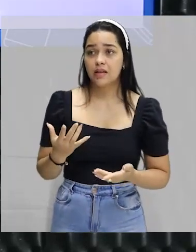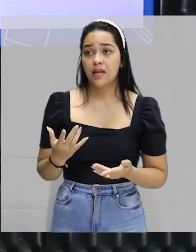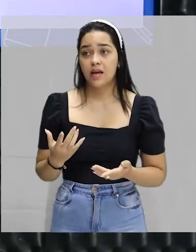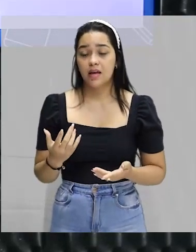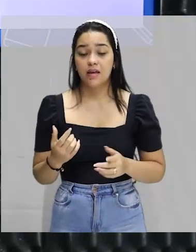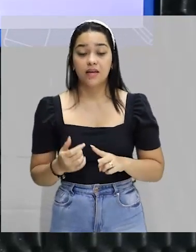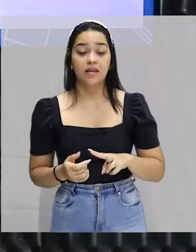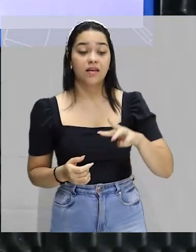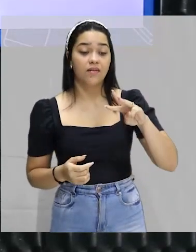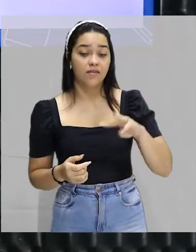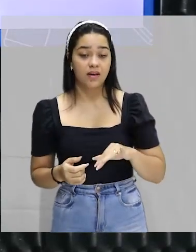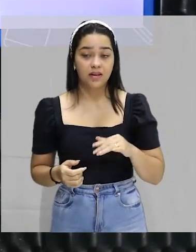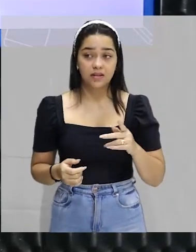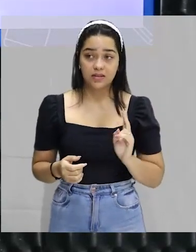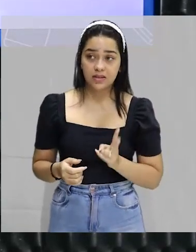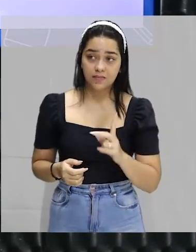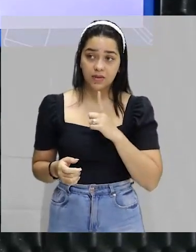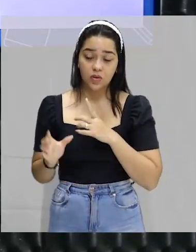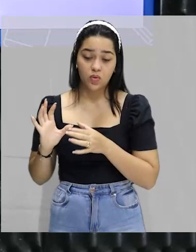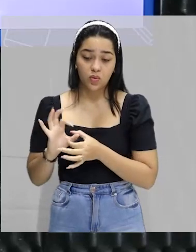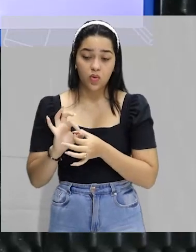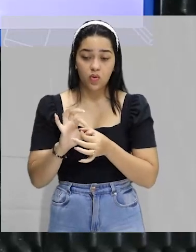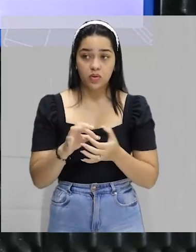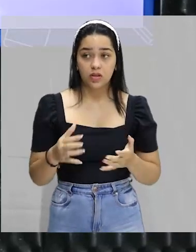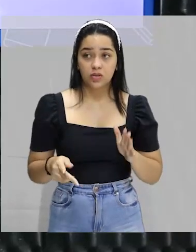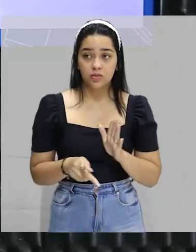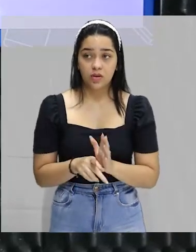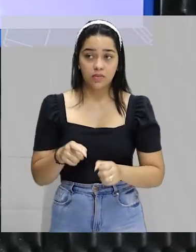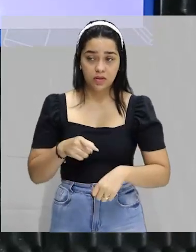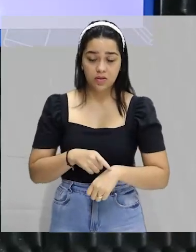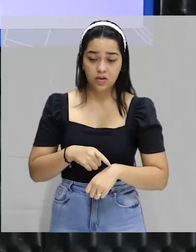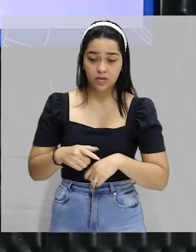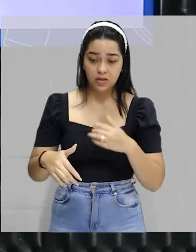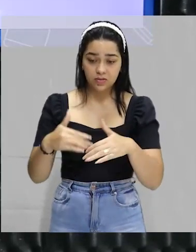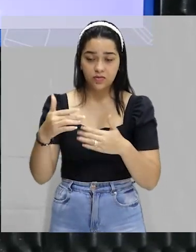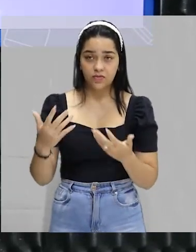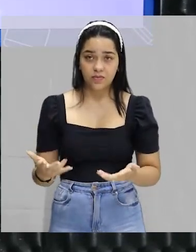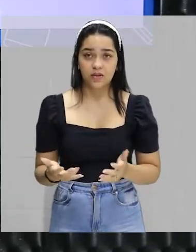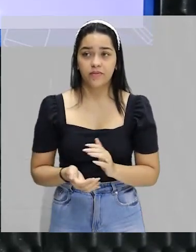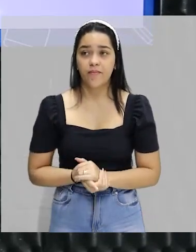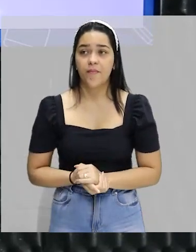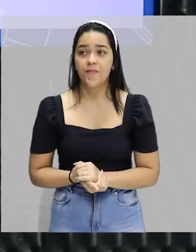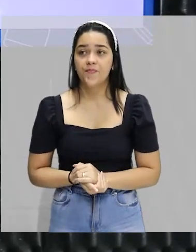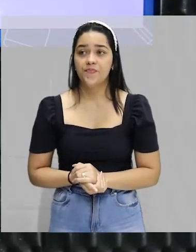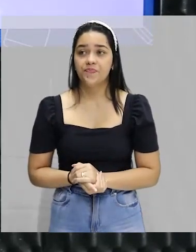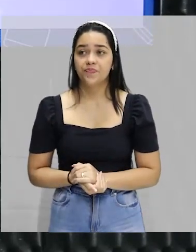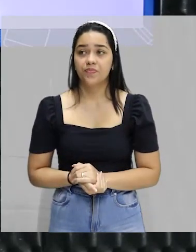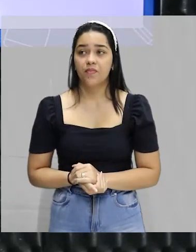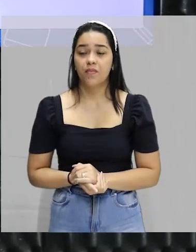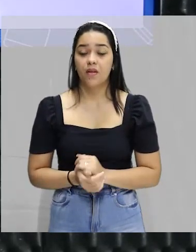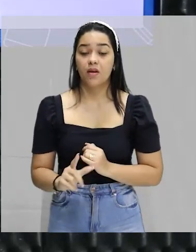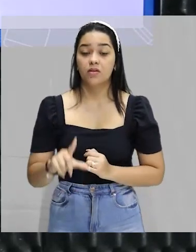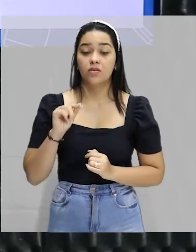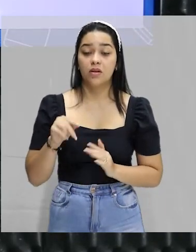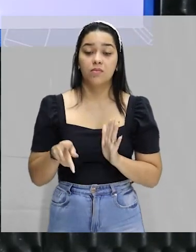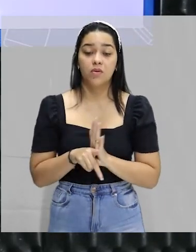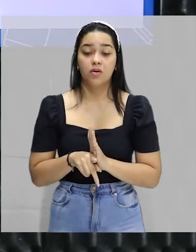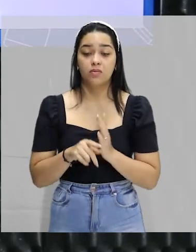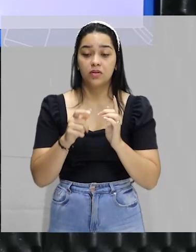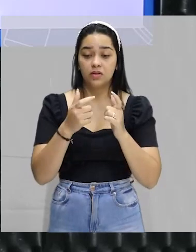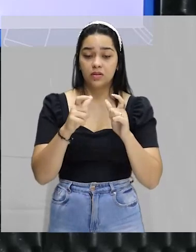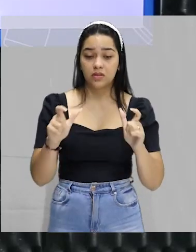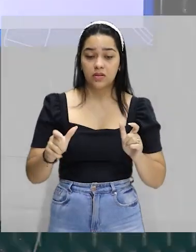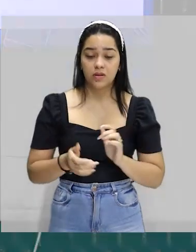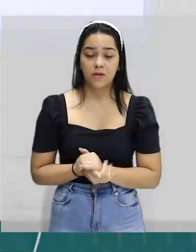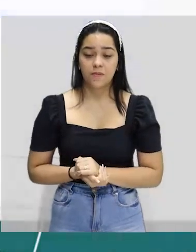é o que vai dizer sempre o contexto nesses ajustes aí na hora da nossa construção textual. Assinale a análise do termo